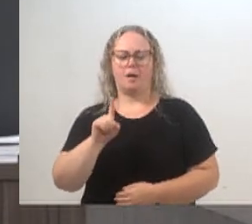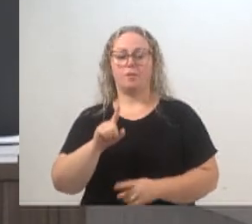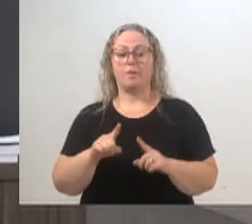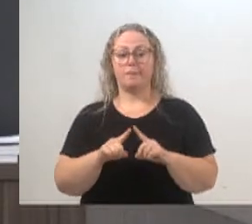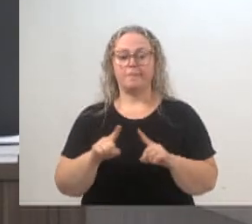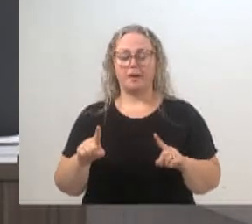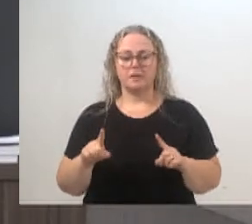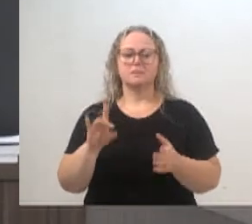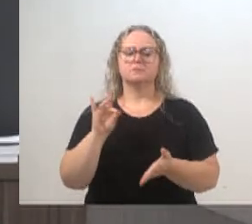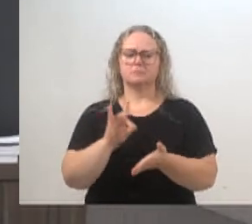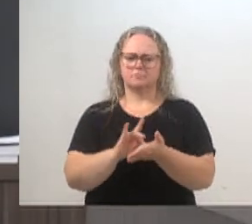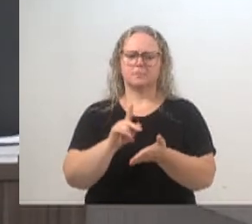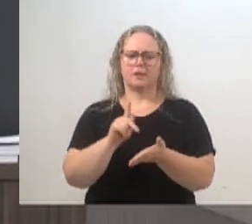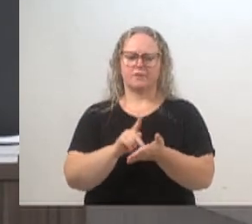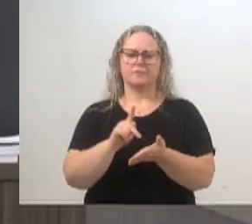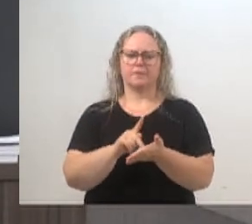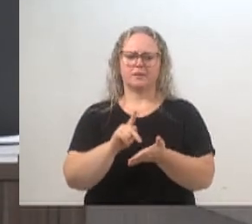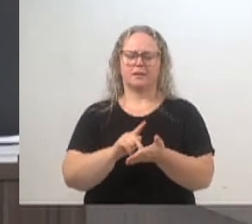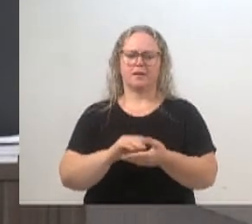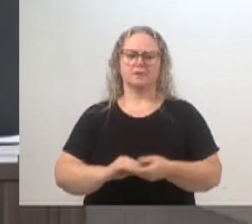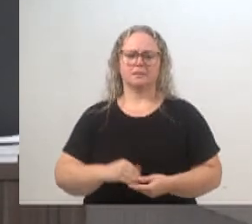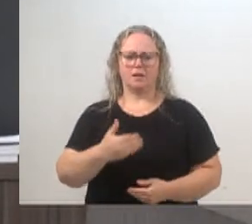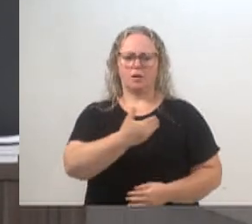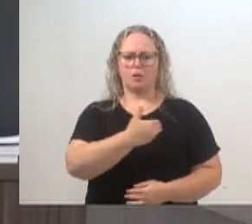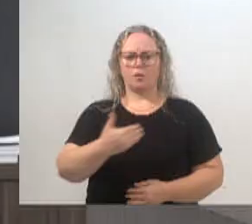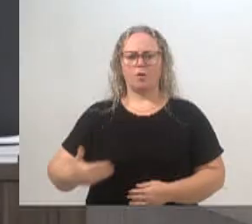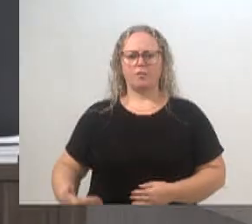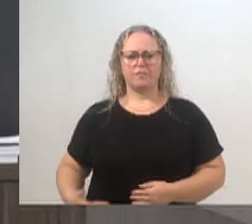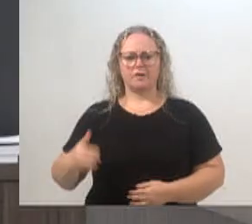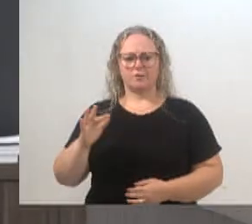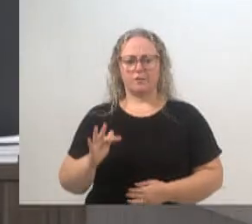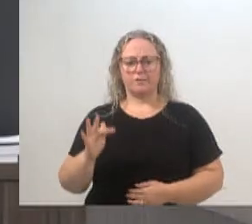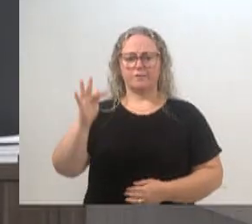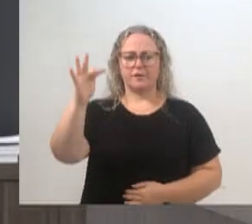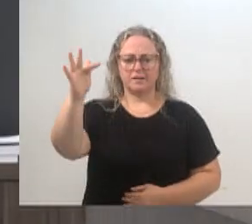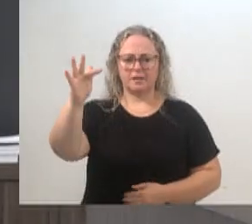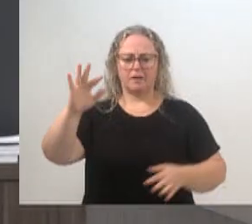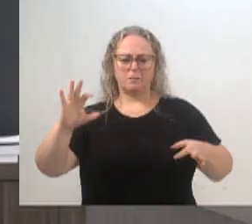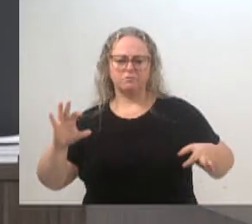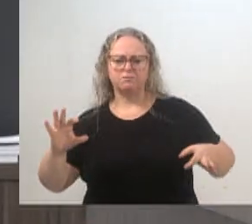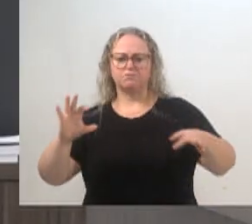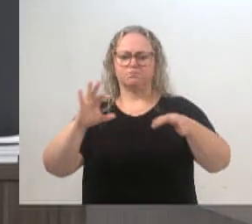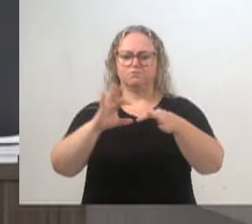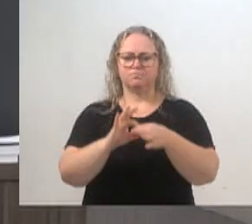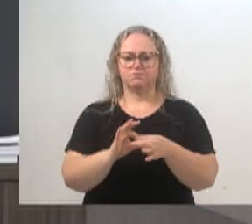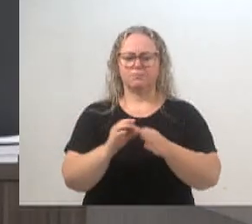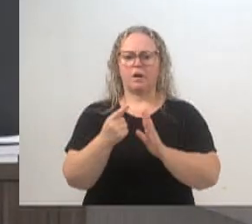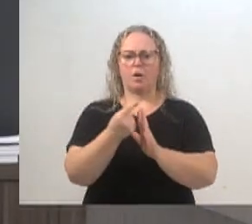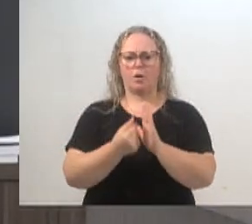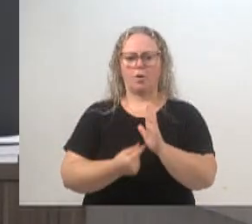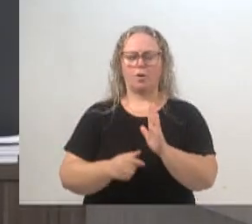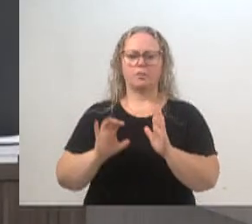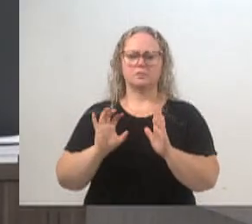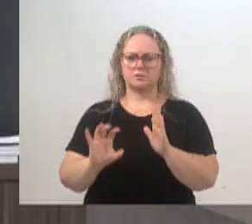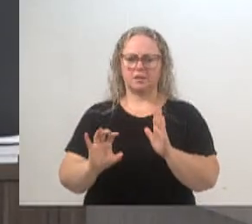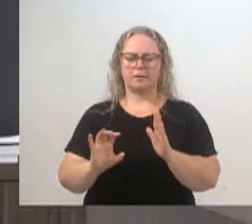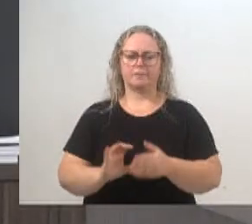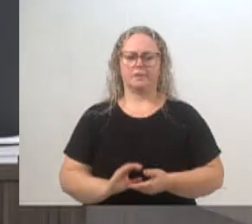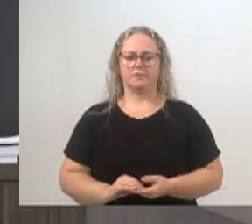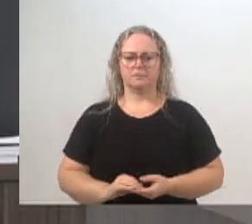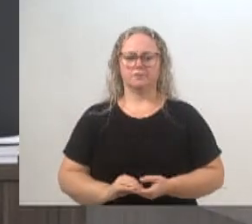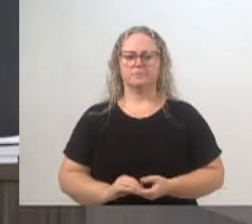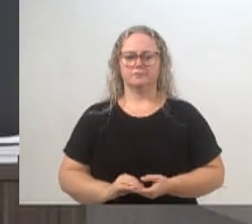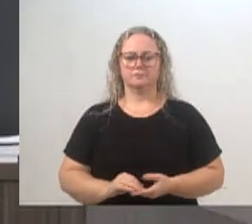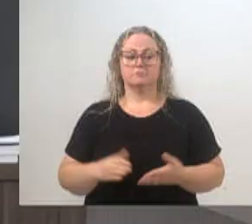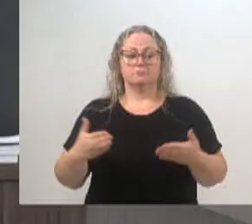uma insanidade o governo federal ficar vinculando o orçamento dessa forma. É uma insanidade. Quem disse que por